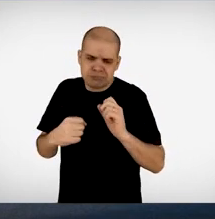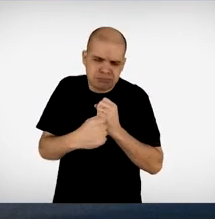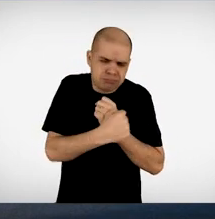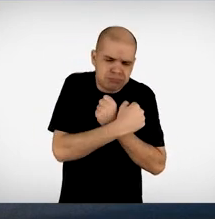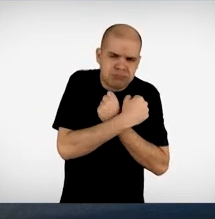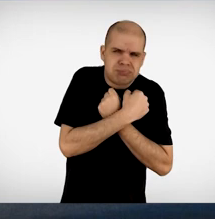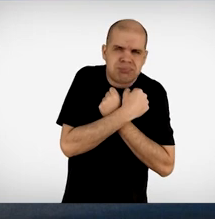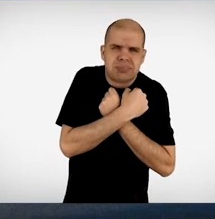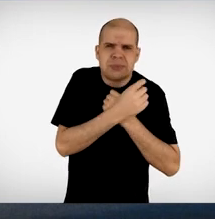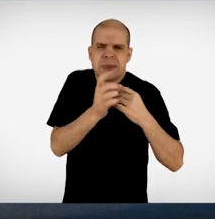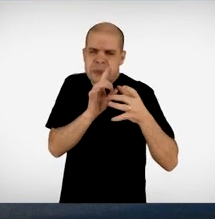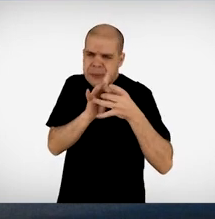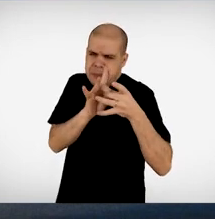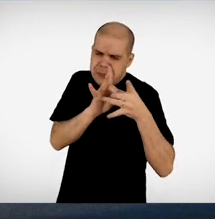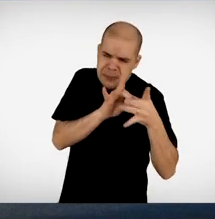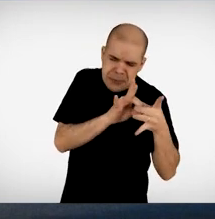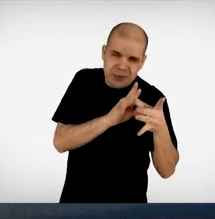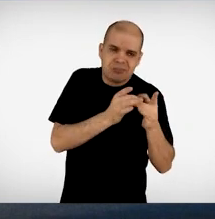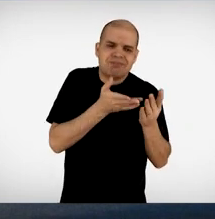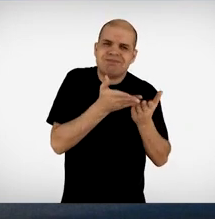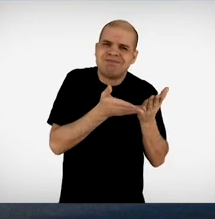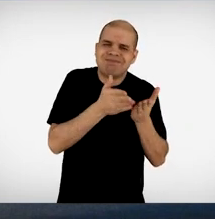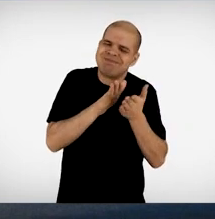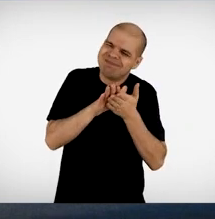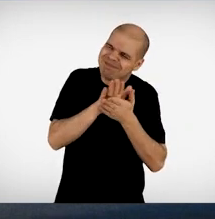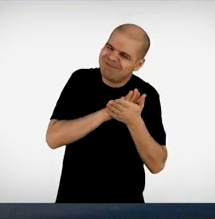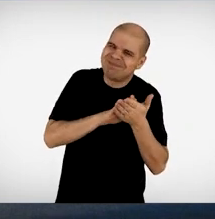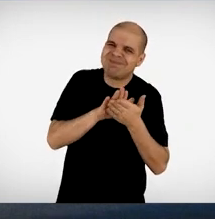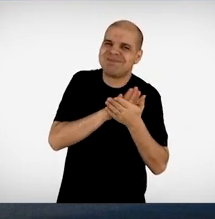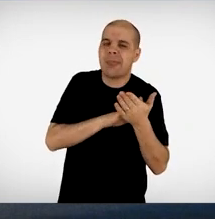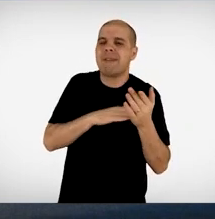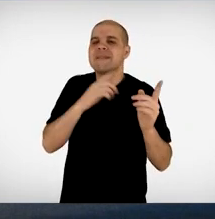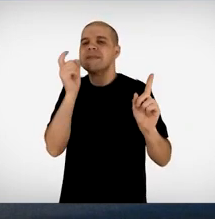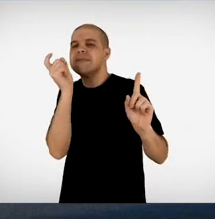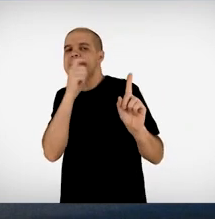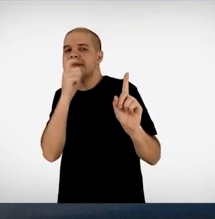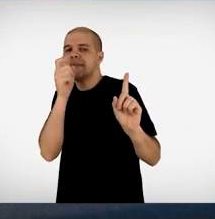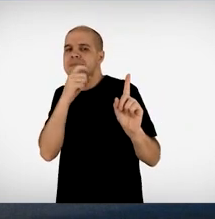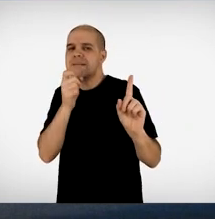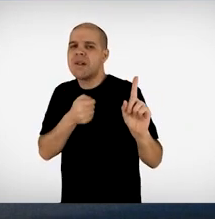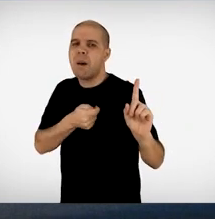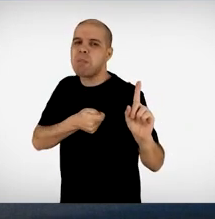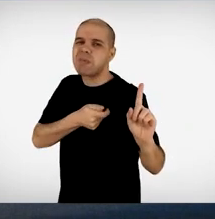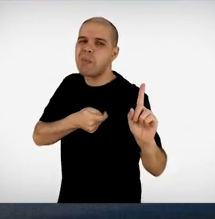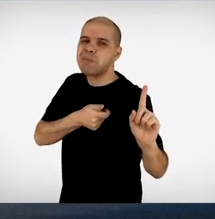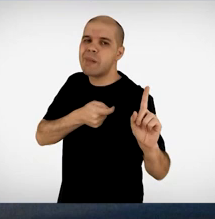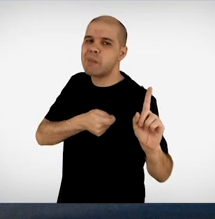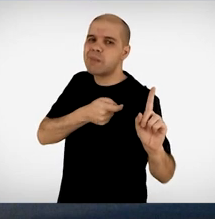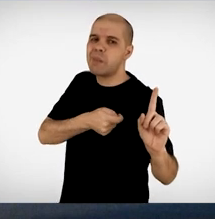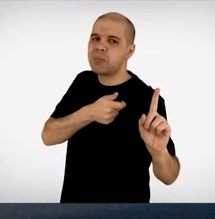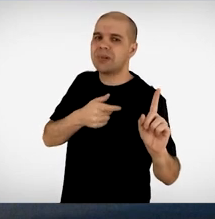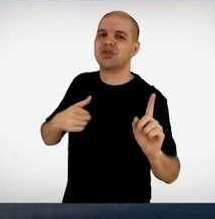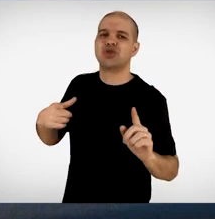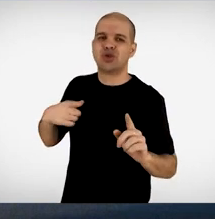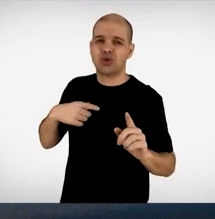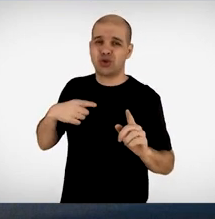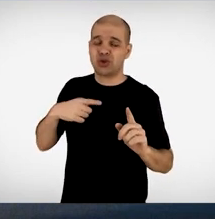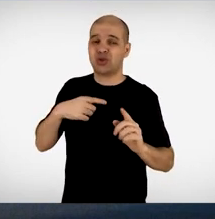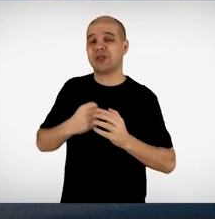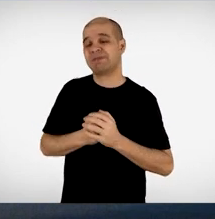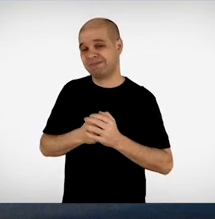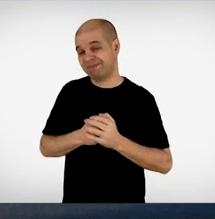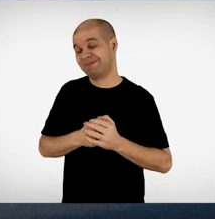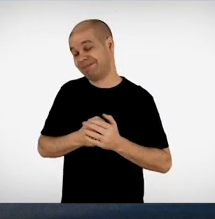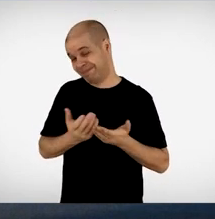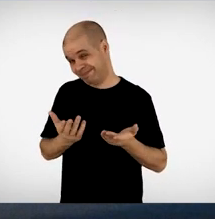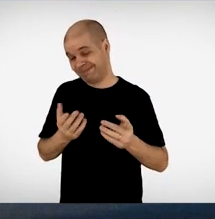Se dá a mesma roupa que deu para outra filha, que mente o tempo todo, né, sobre ela, que ele não aguentou,